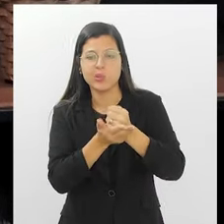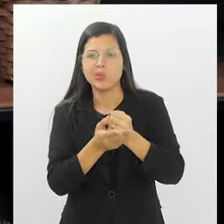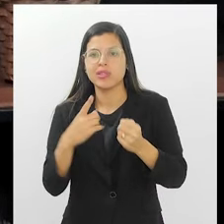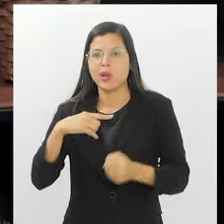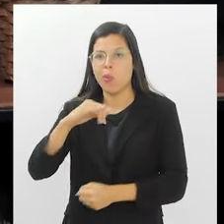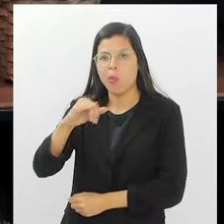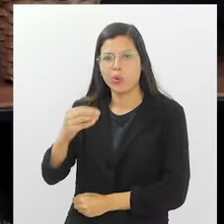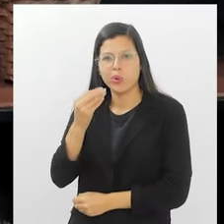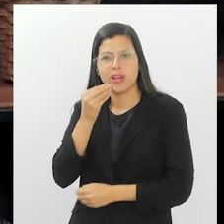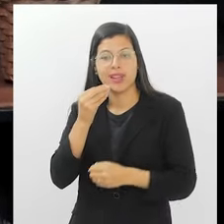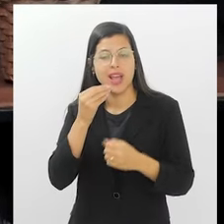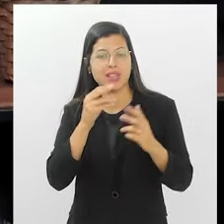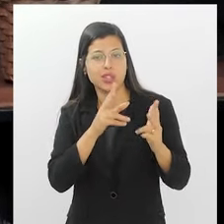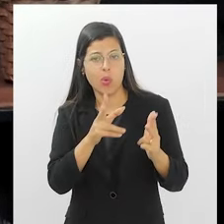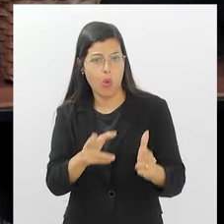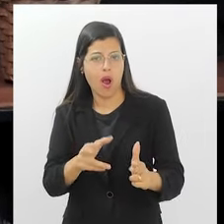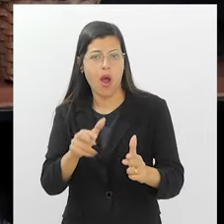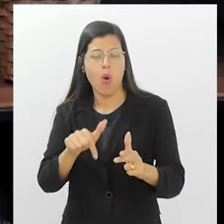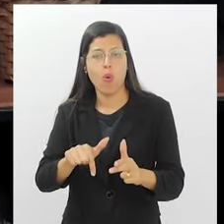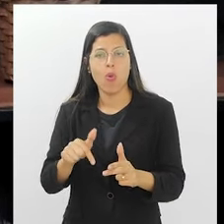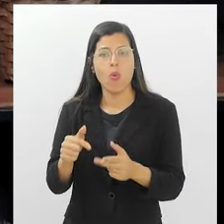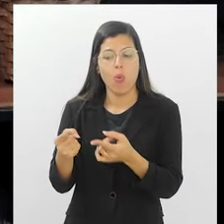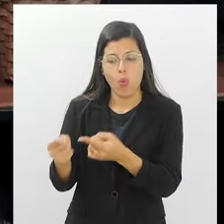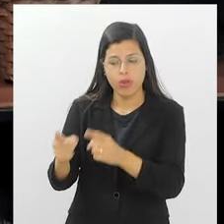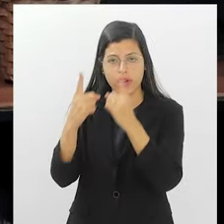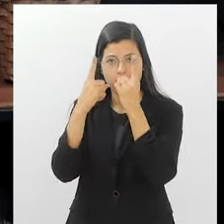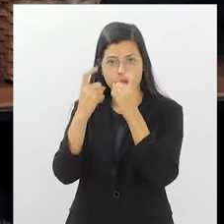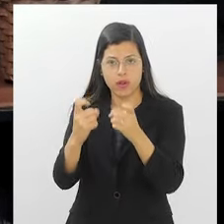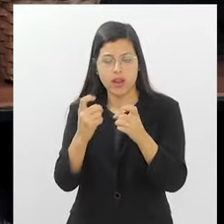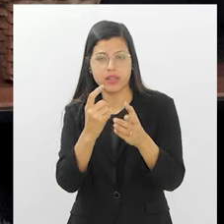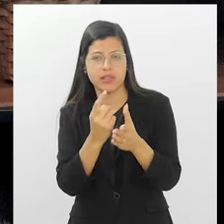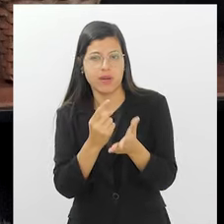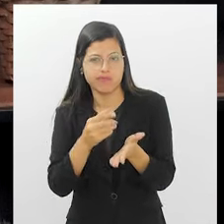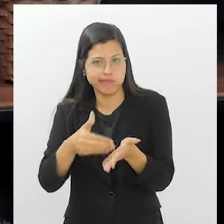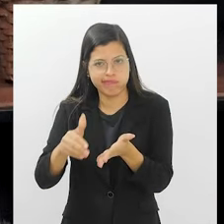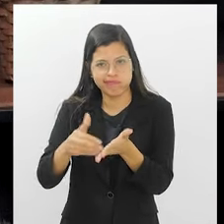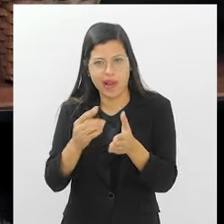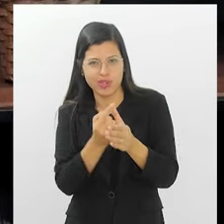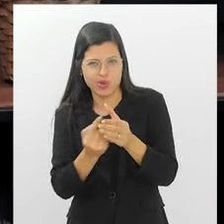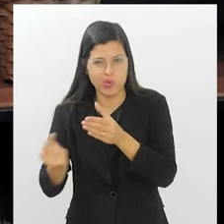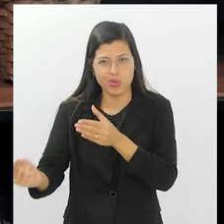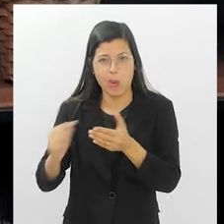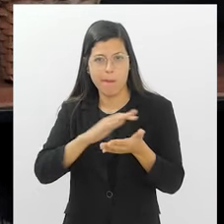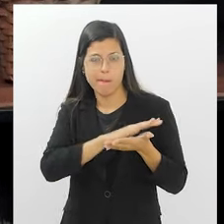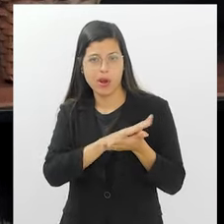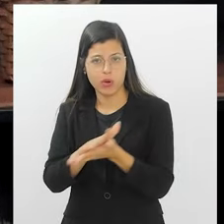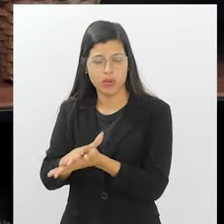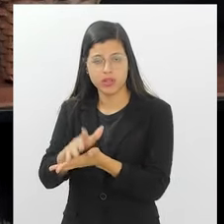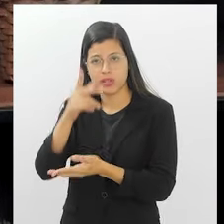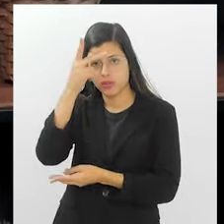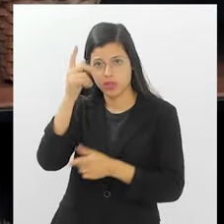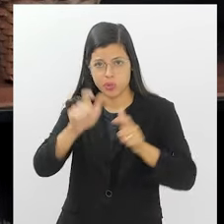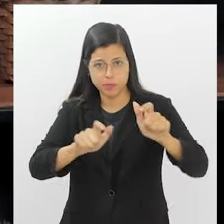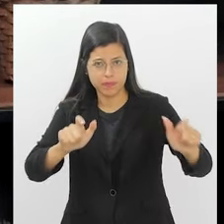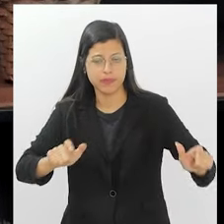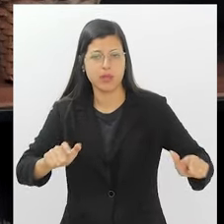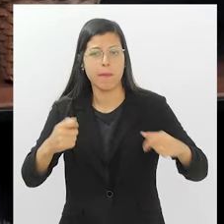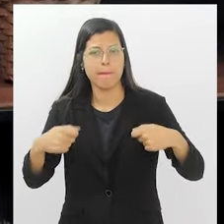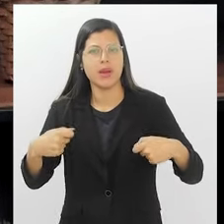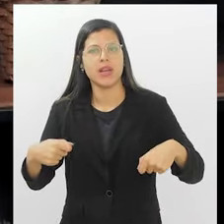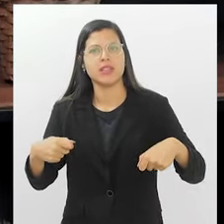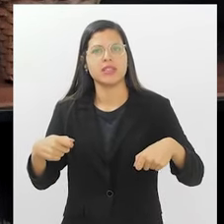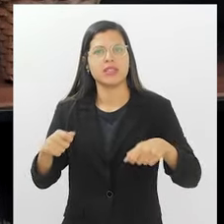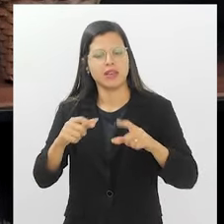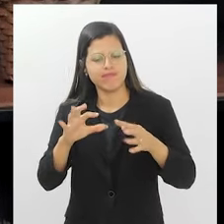tenham oportunidades iguais. Combater a violência, a exclusão e o preconceito contra essas pessoas requer